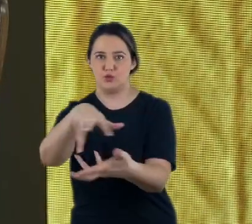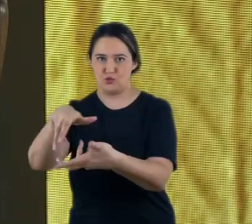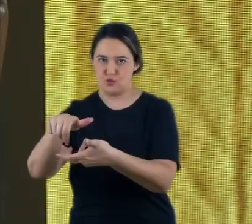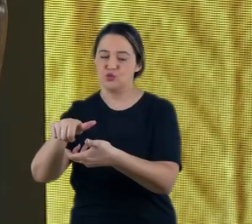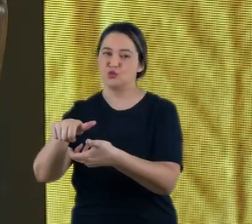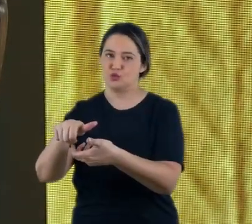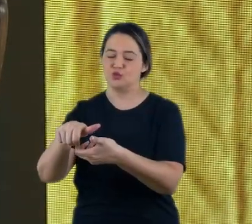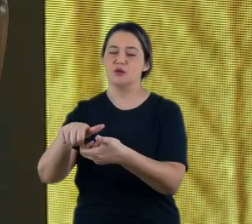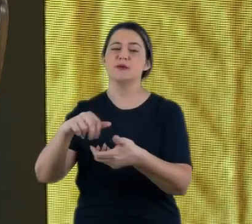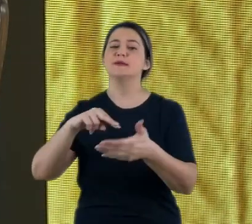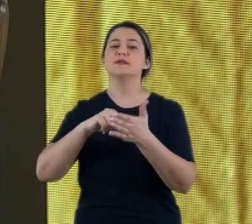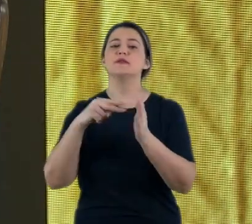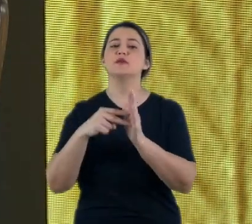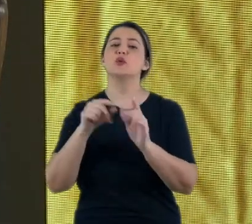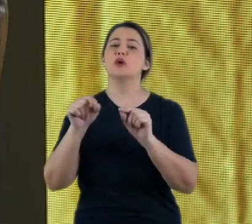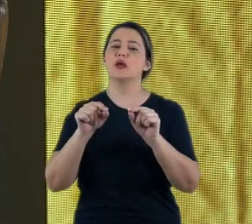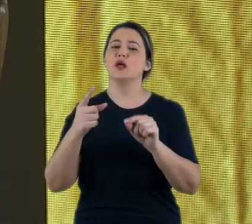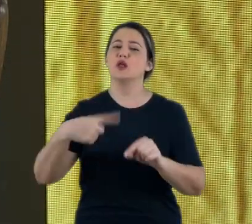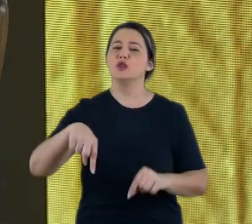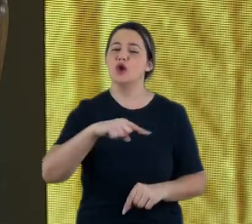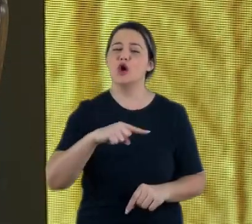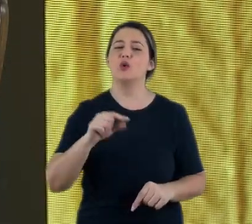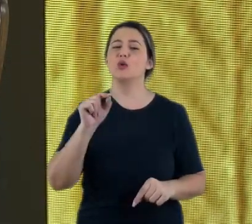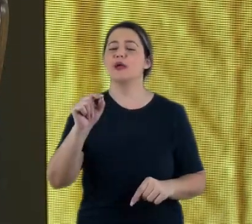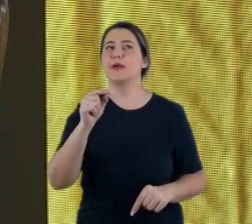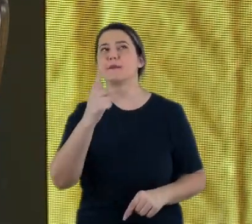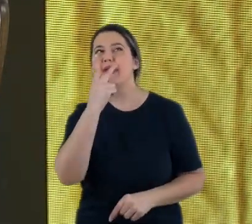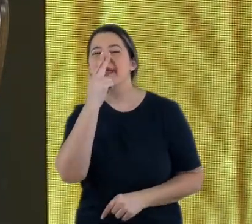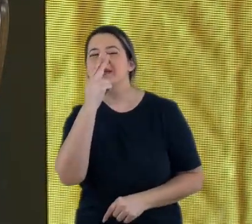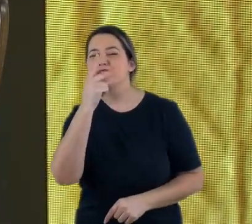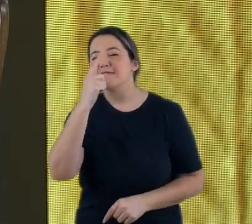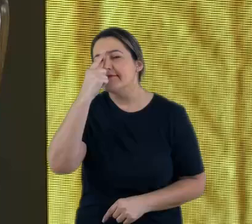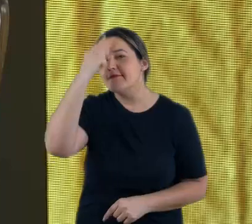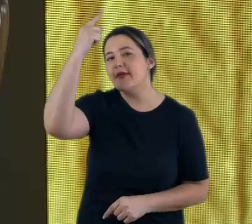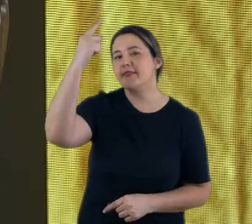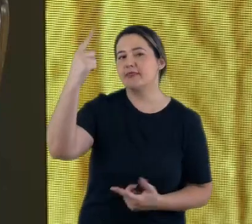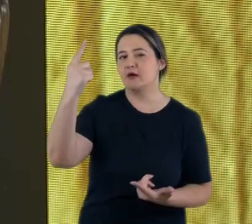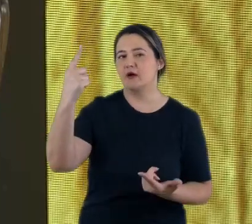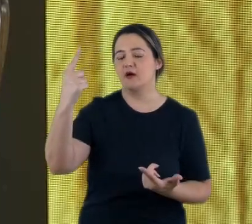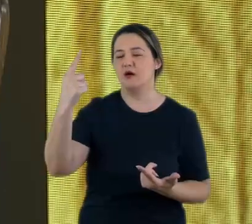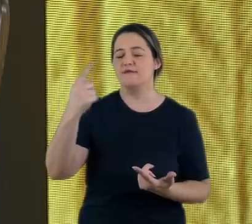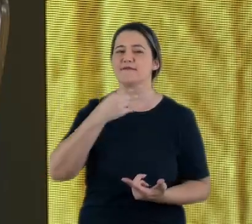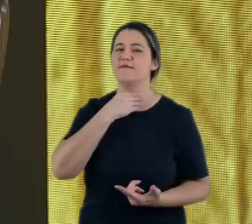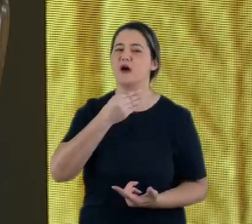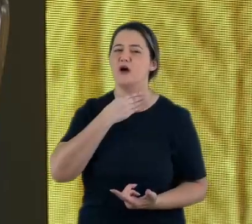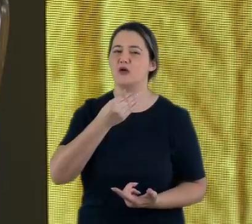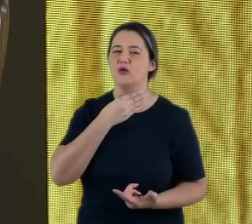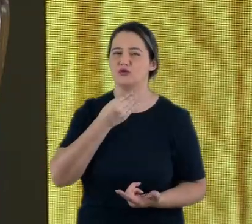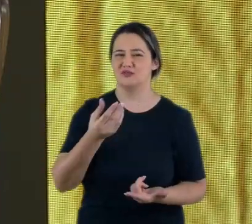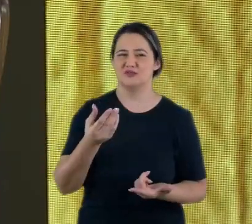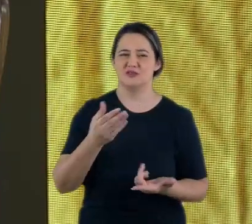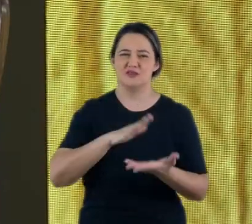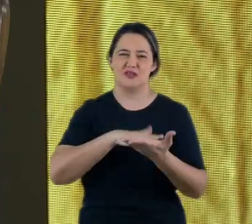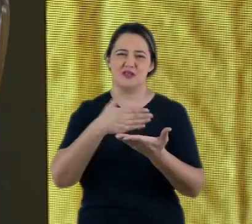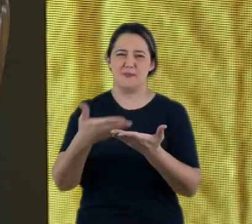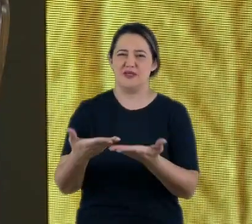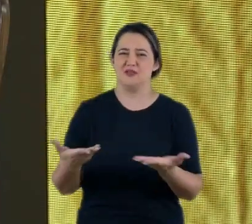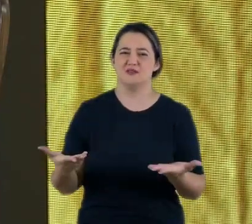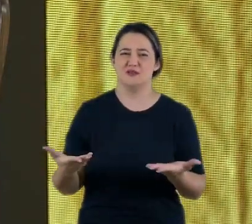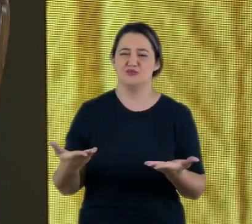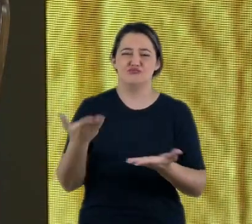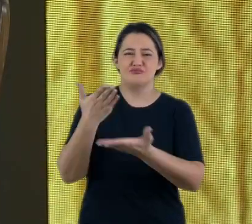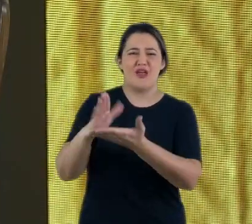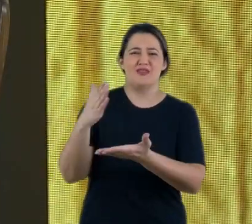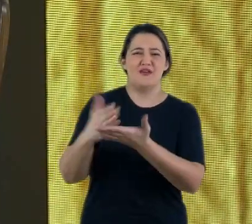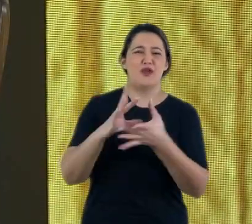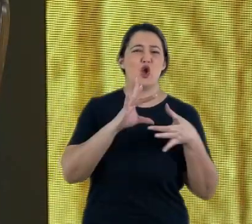apocalíptica, corre-se o risco de acabar inventando uma interpretação artificial que não tem nada a ver